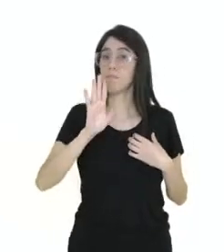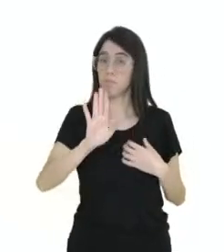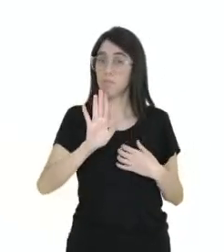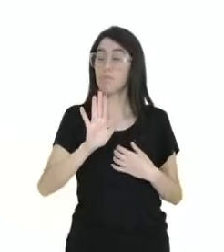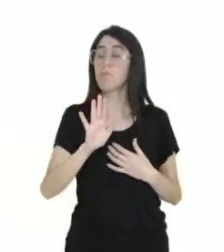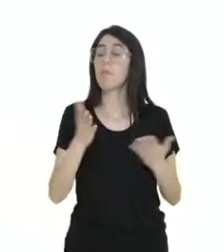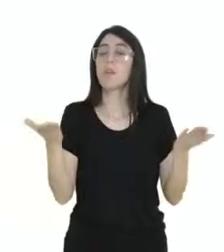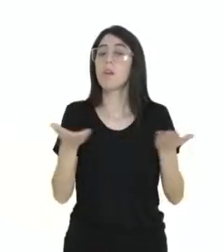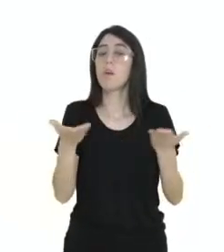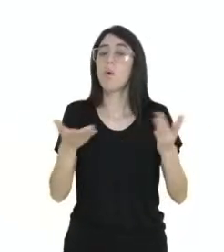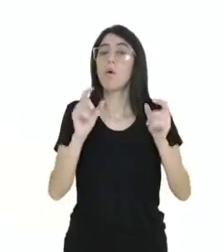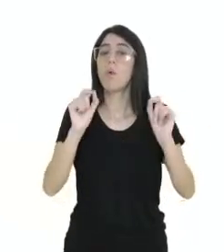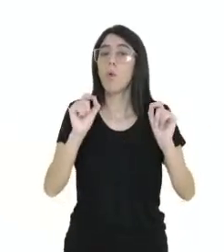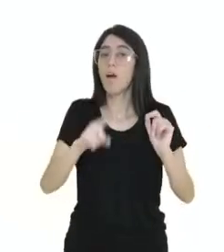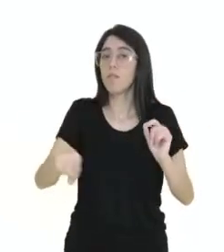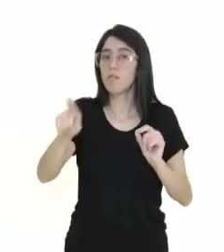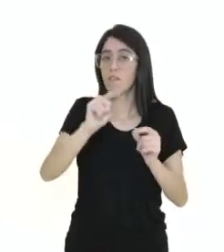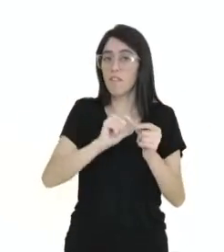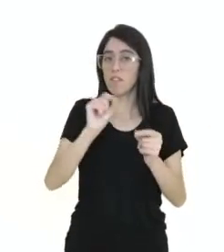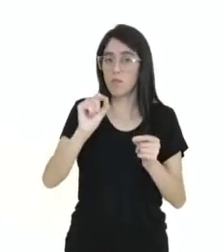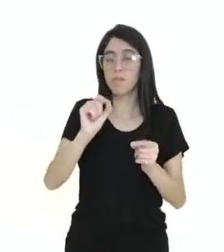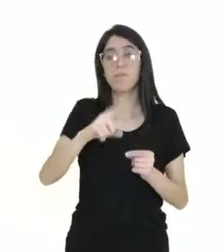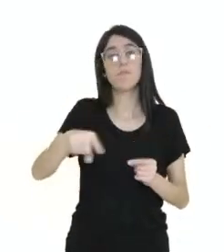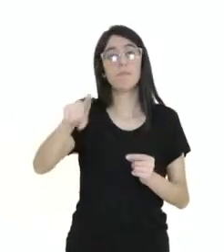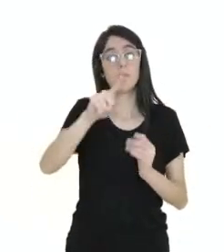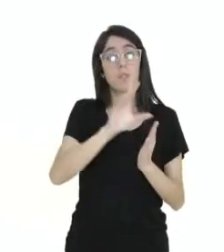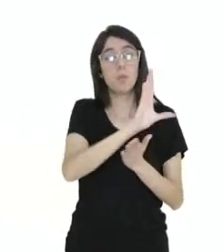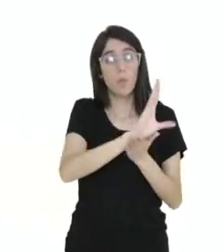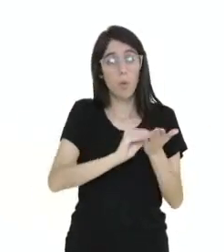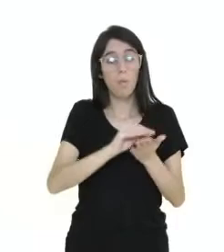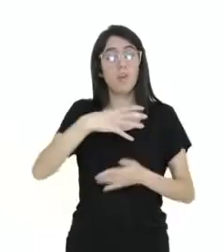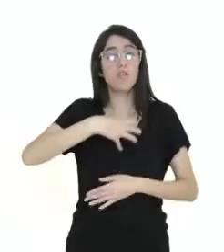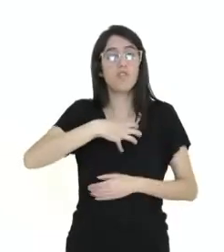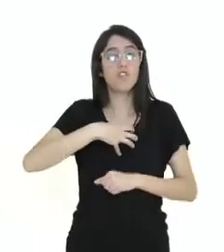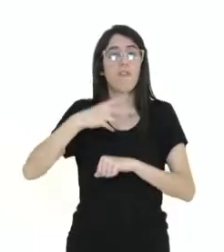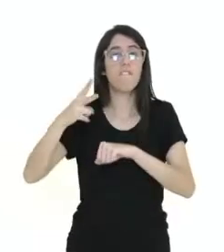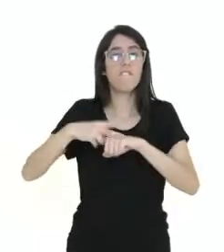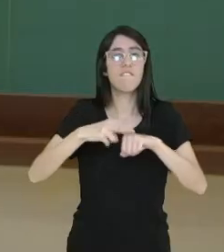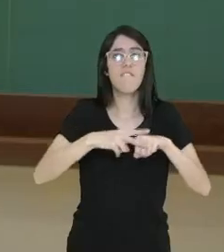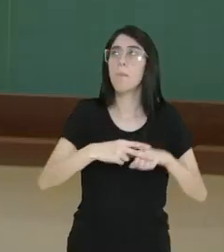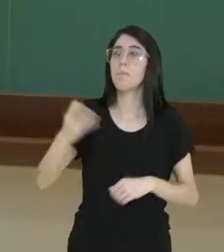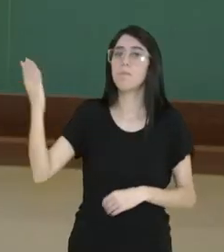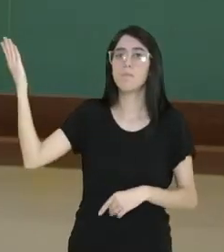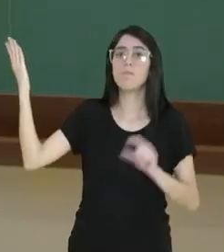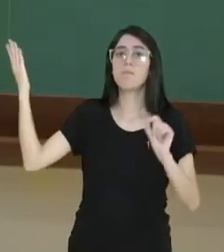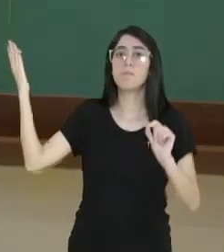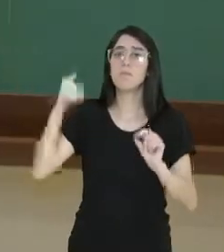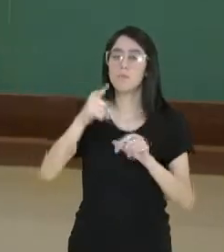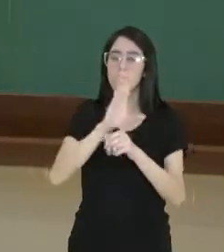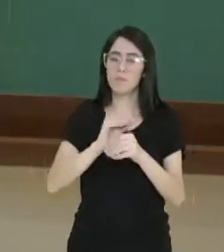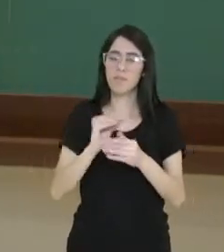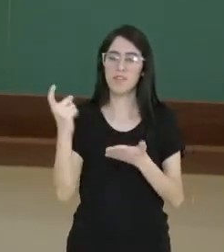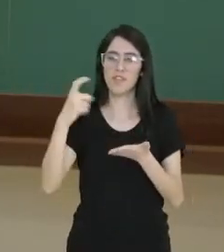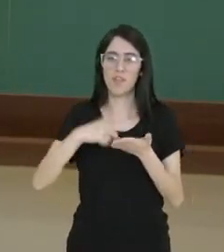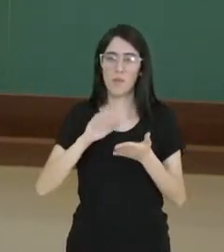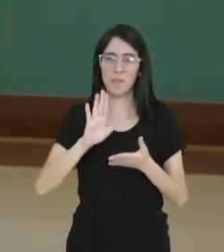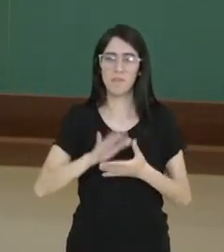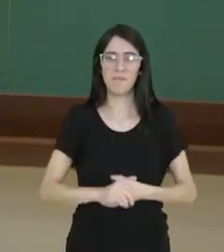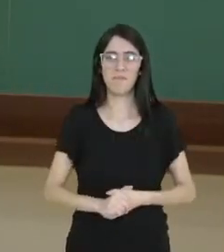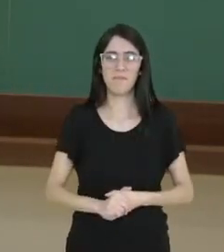vocês façam é o seguinte: copie as formas verbais que aparecem no trecho acima. Já voltamos.